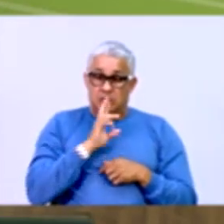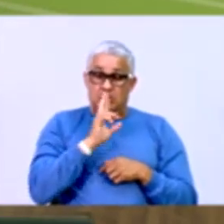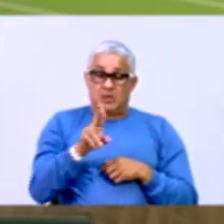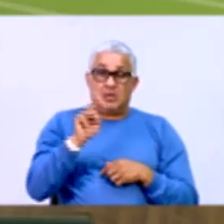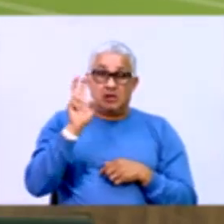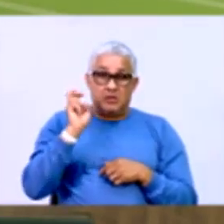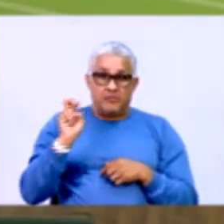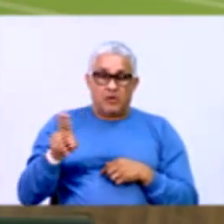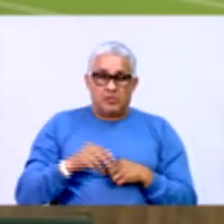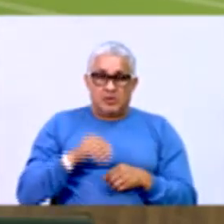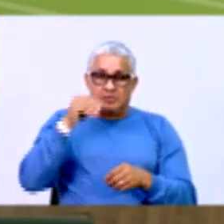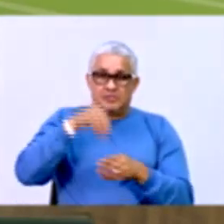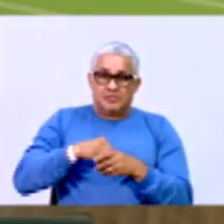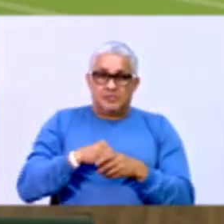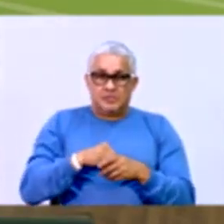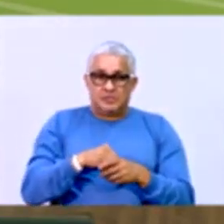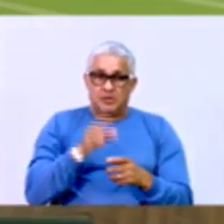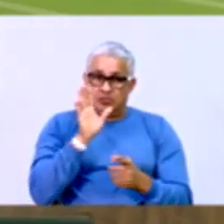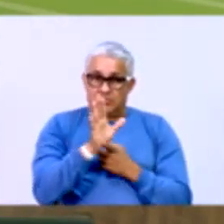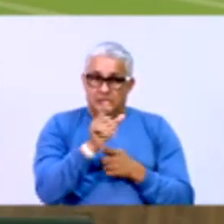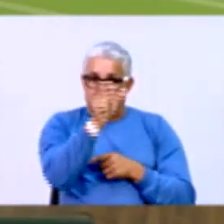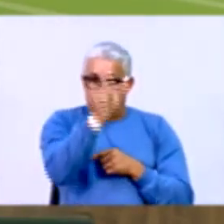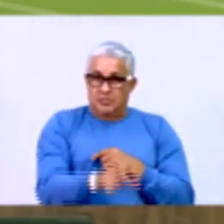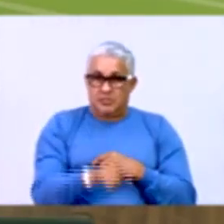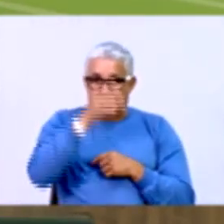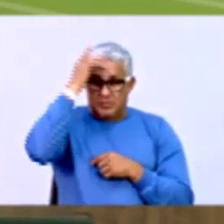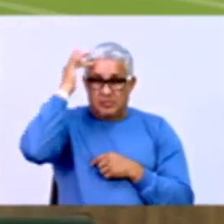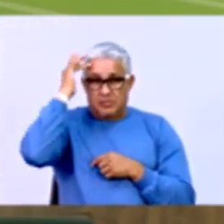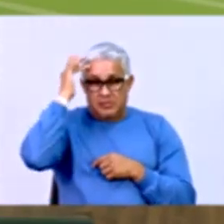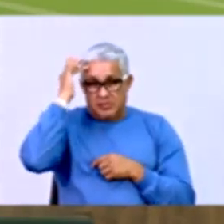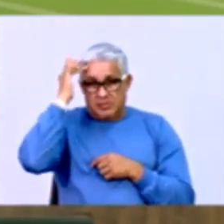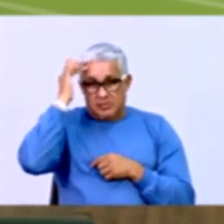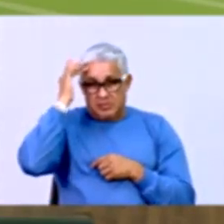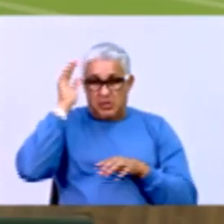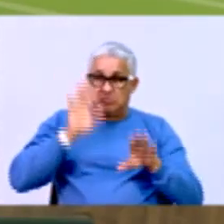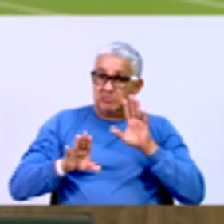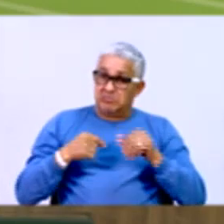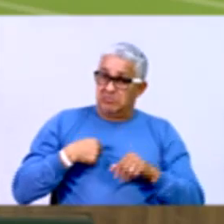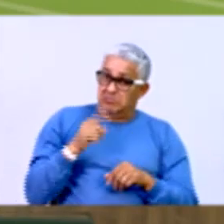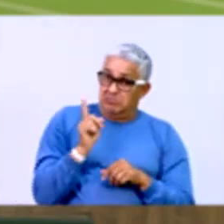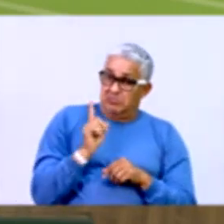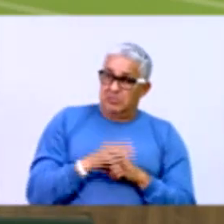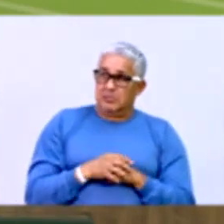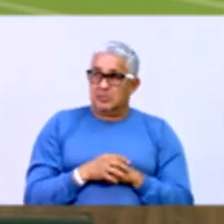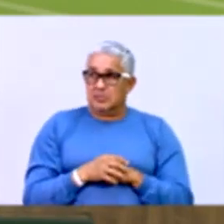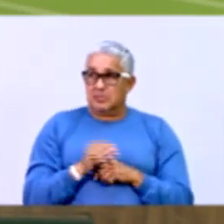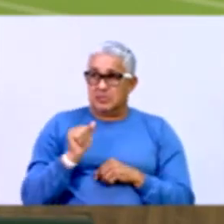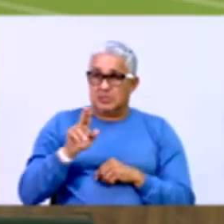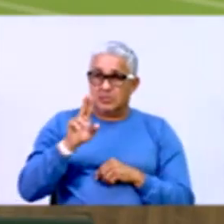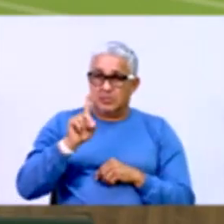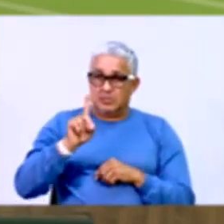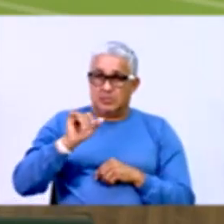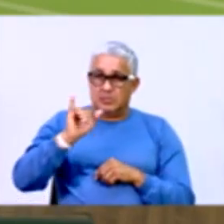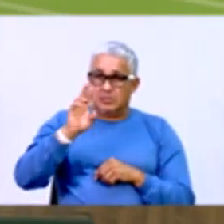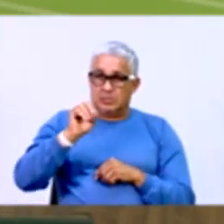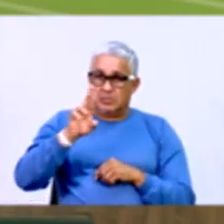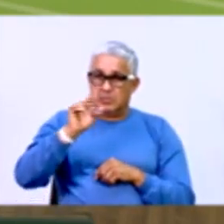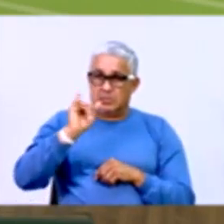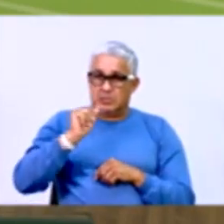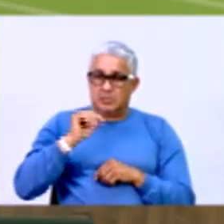mas agora internamente eu vou apontar quem é o culpado, talvez não seja eu, né? Então, a auditoria é muito importante sim, tá,